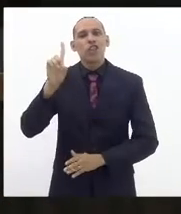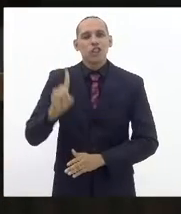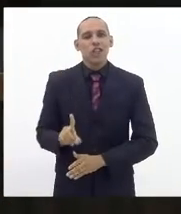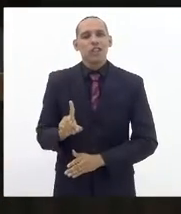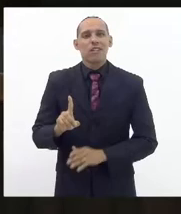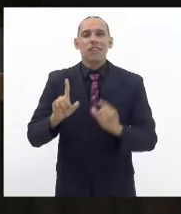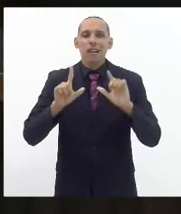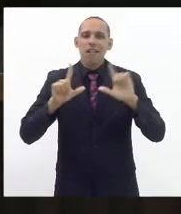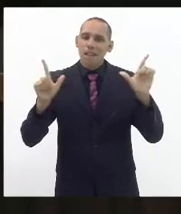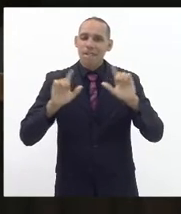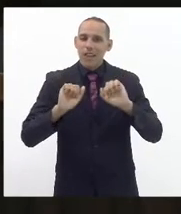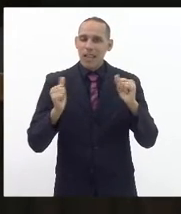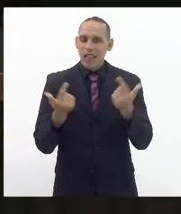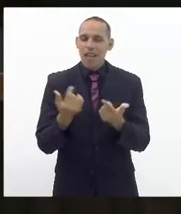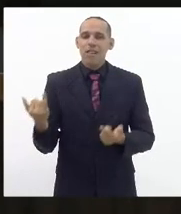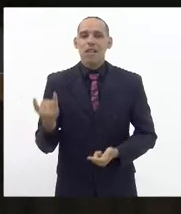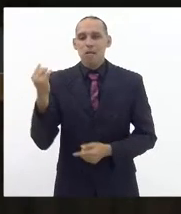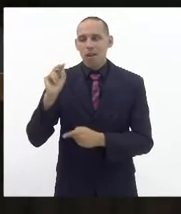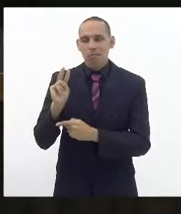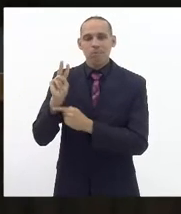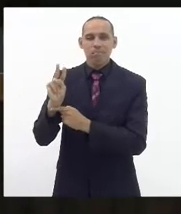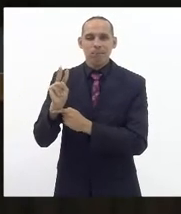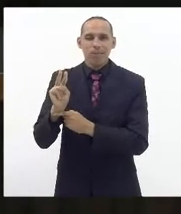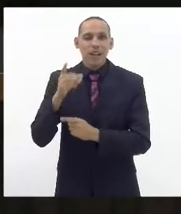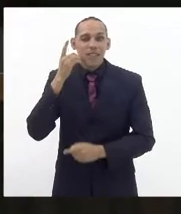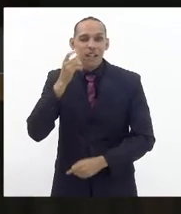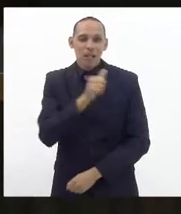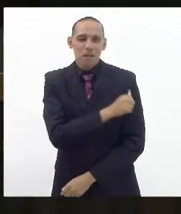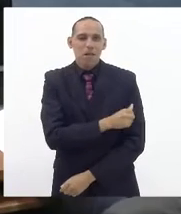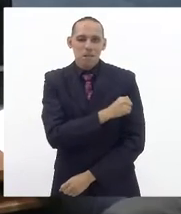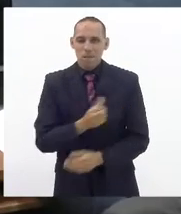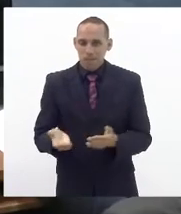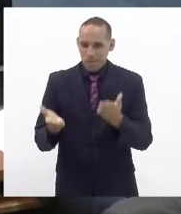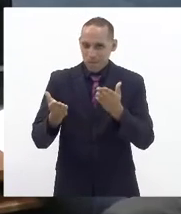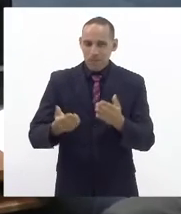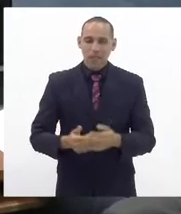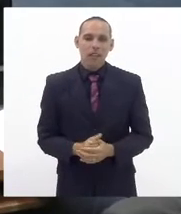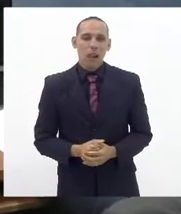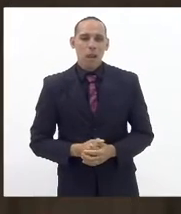Alerge. Importantíssima essa cobertura. Deputada enfermeira Regiane.